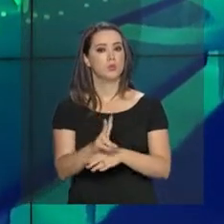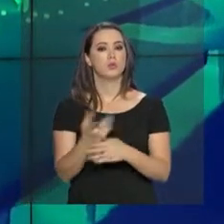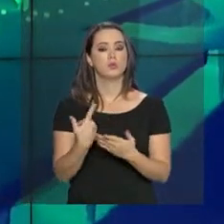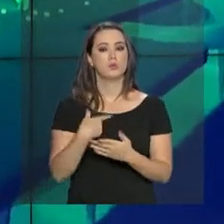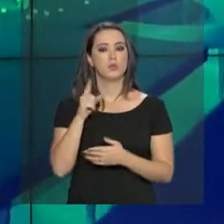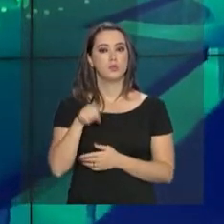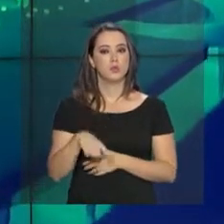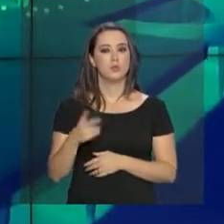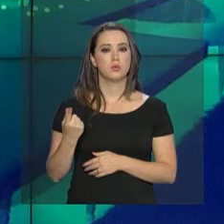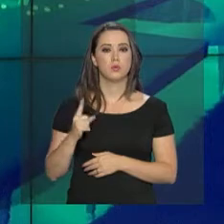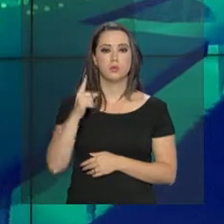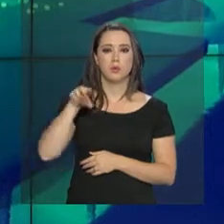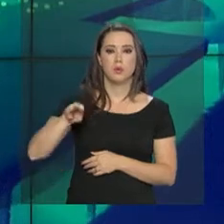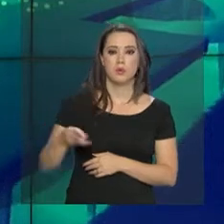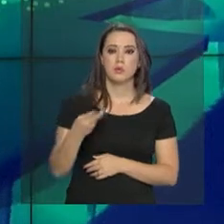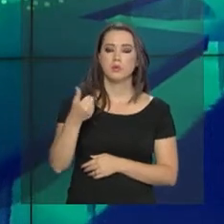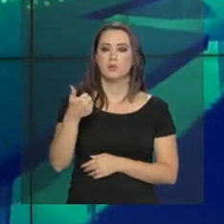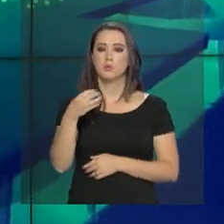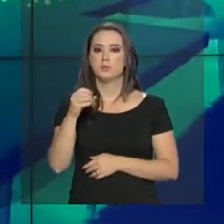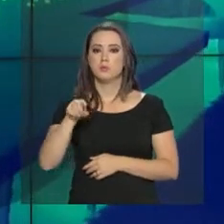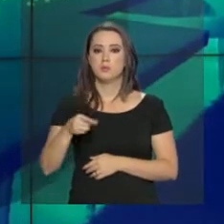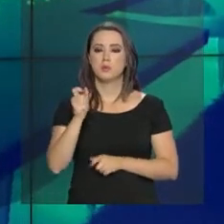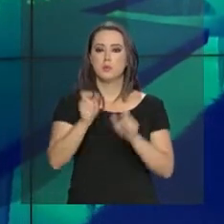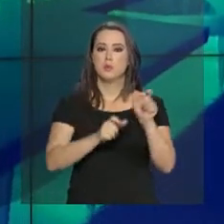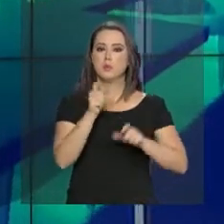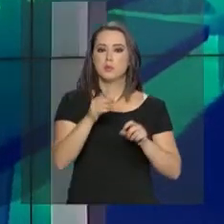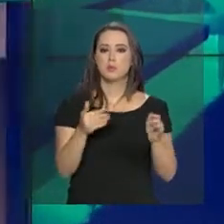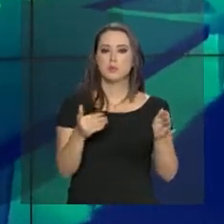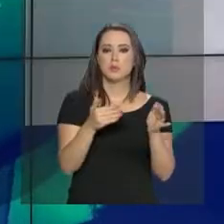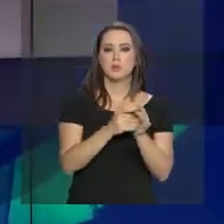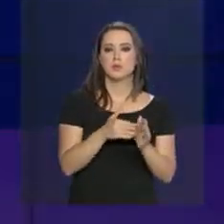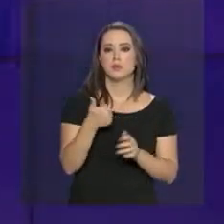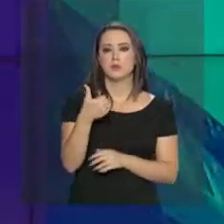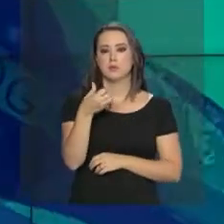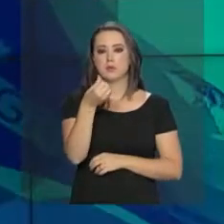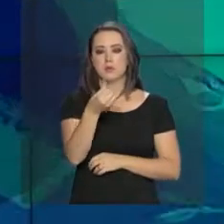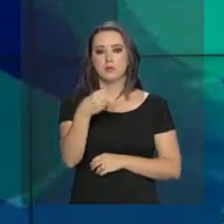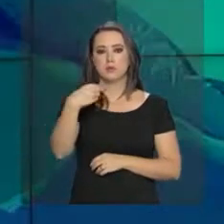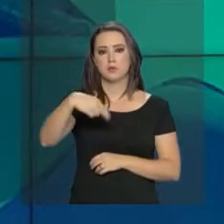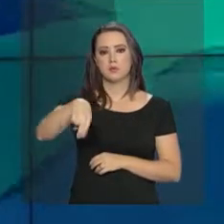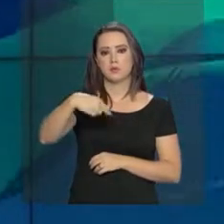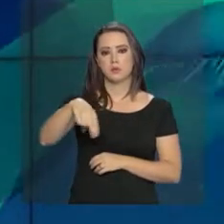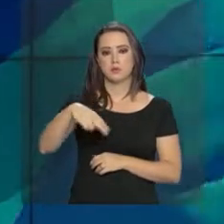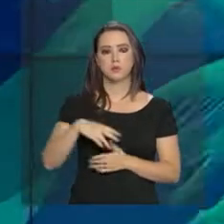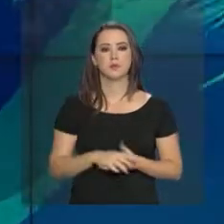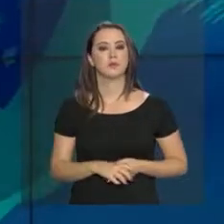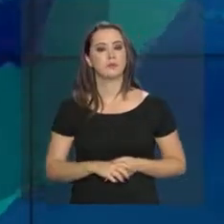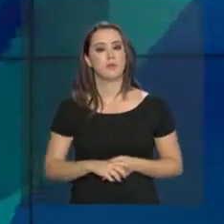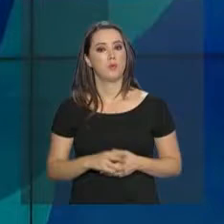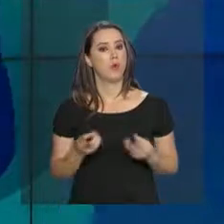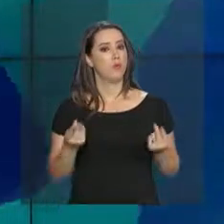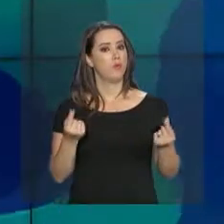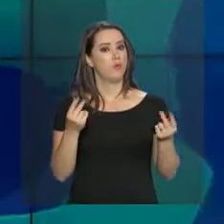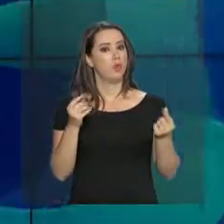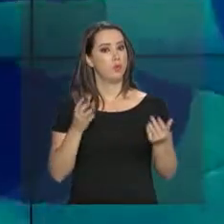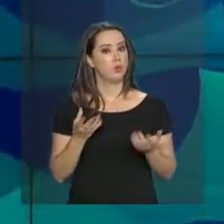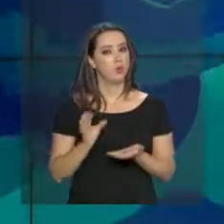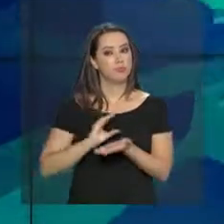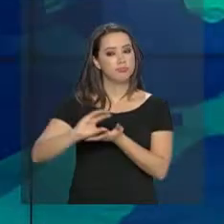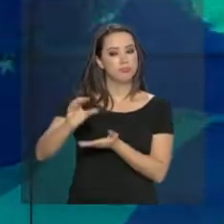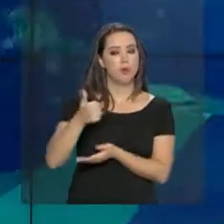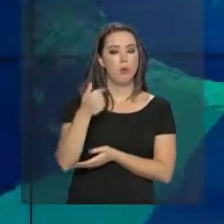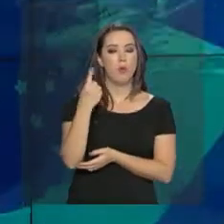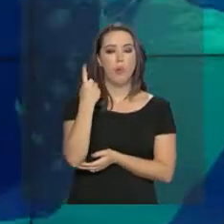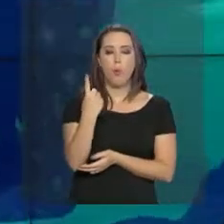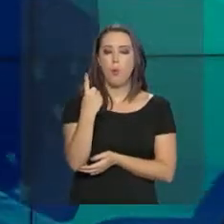o crédito bancário para um milhão e cem mil contribuintes será realizado no dia 16 de novembro totalizando mais